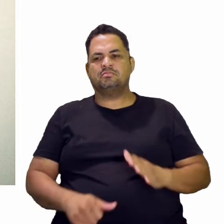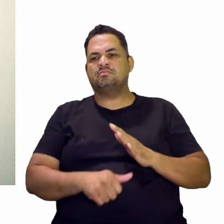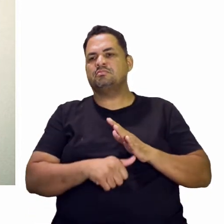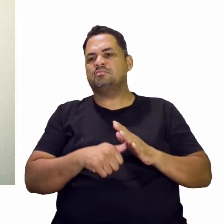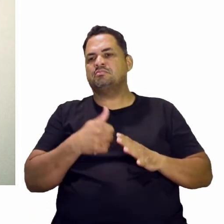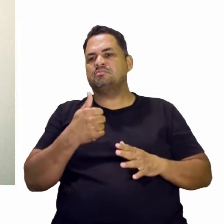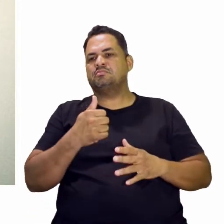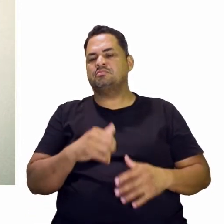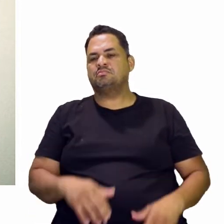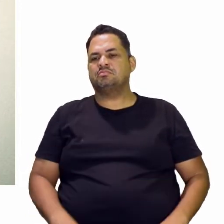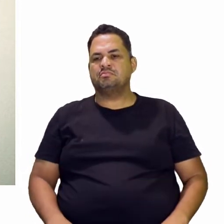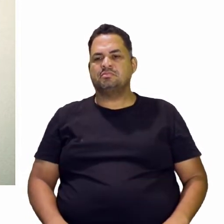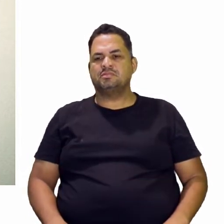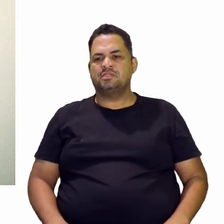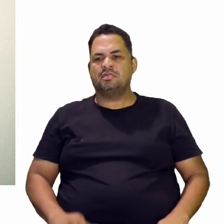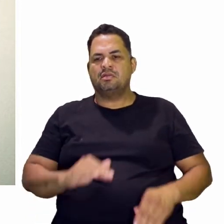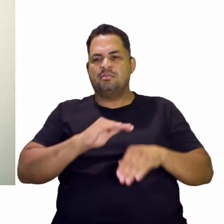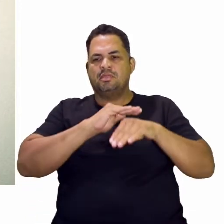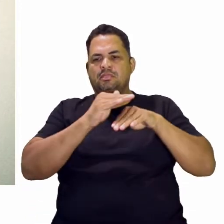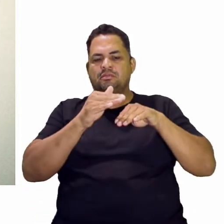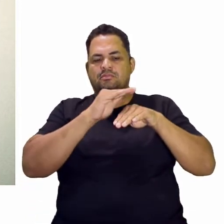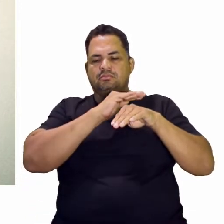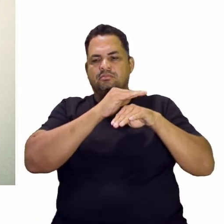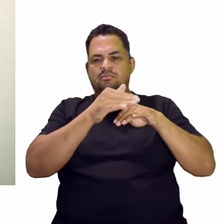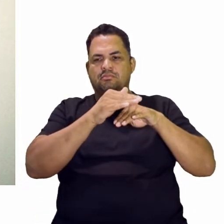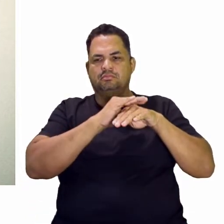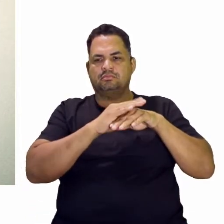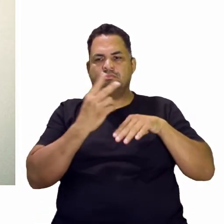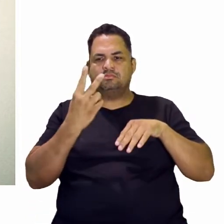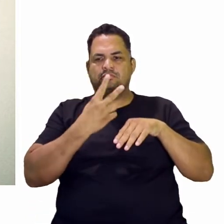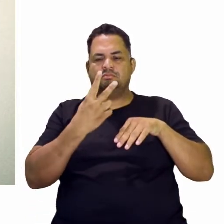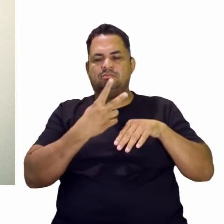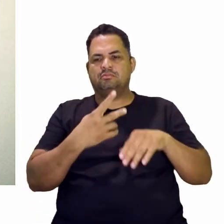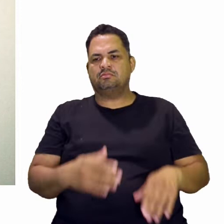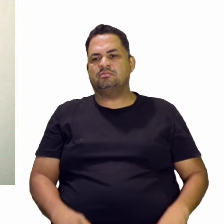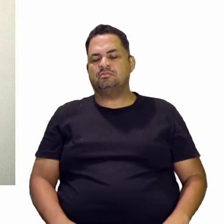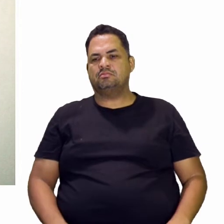camada, aí a segunda camada vem aqui, ó. Tá?